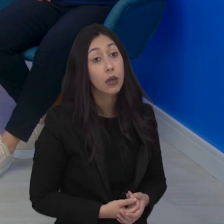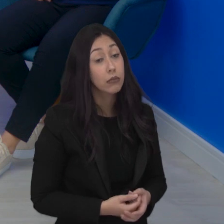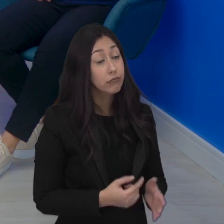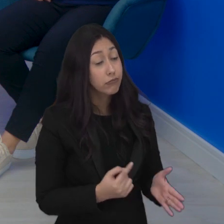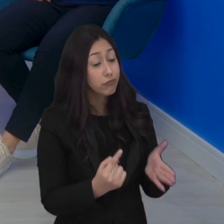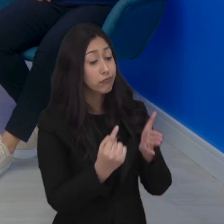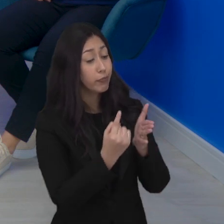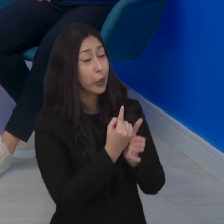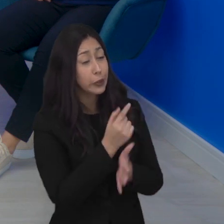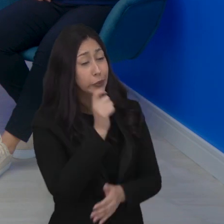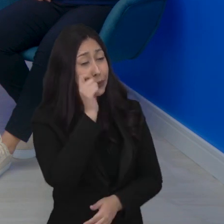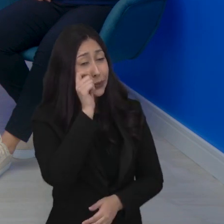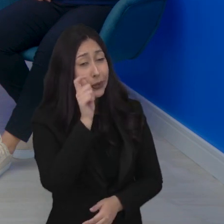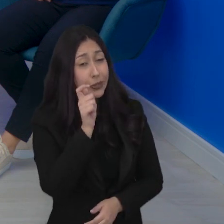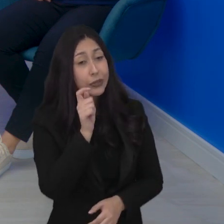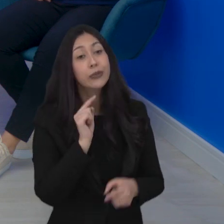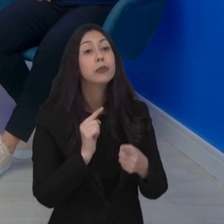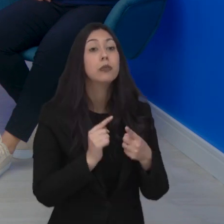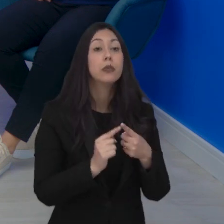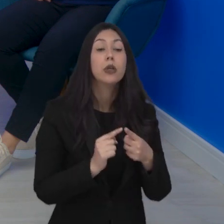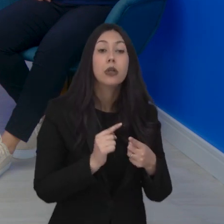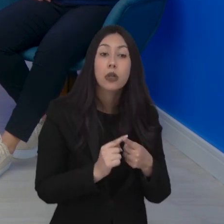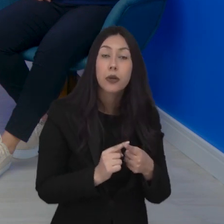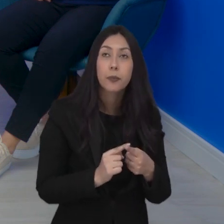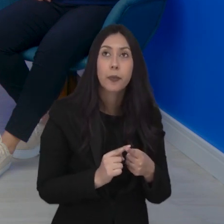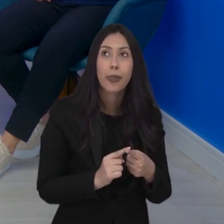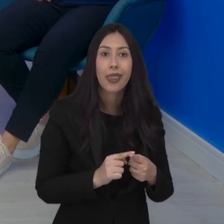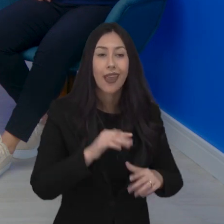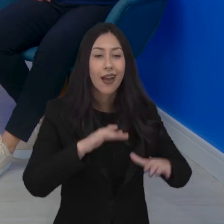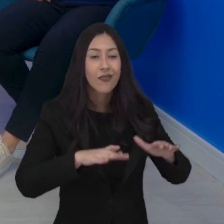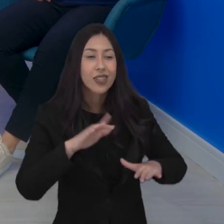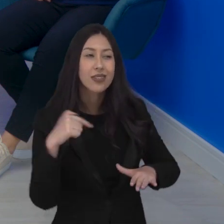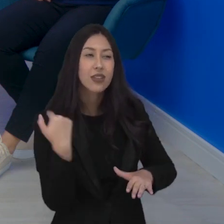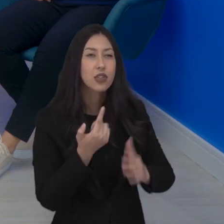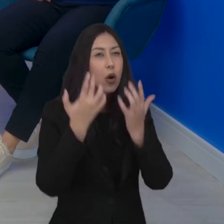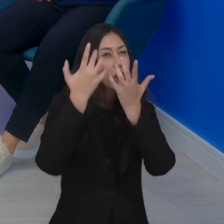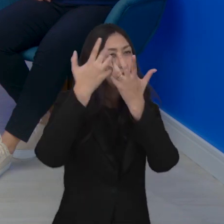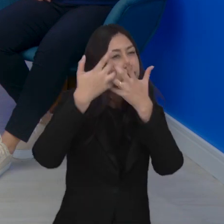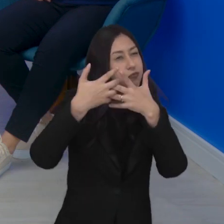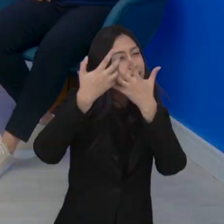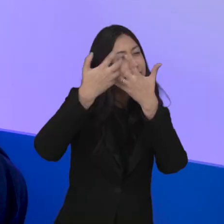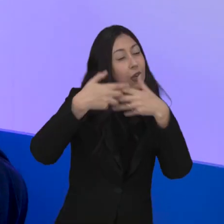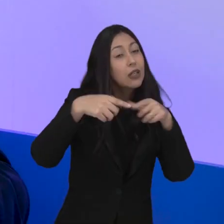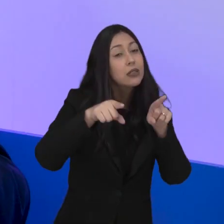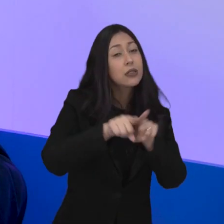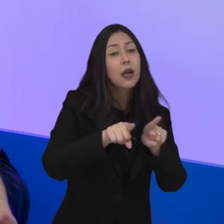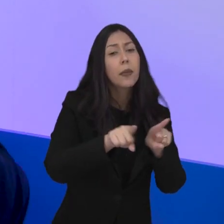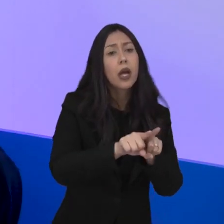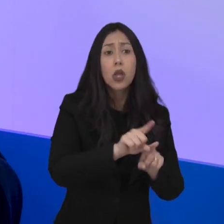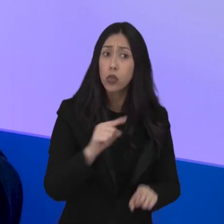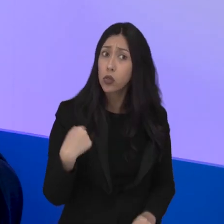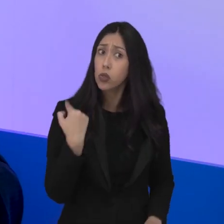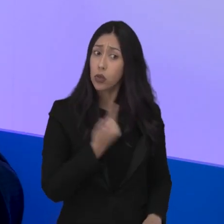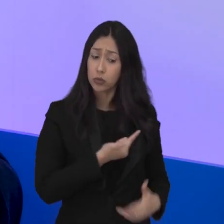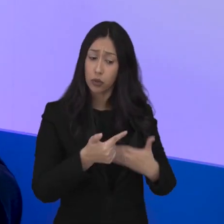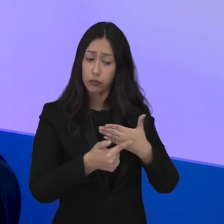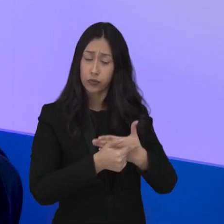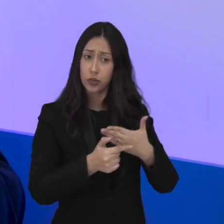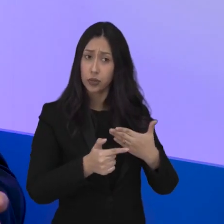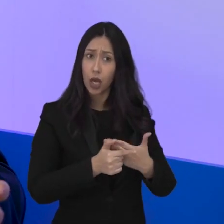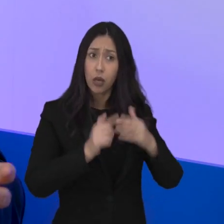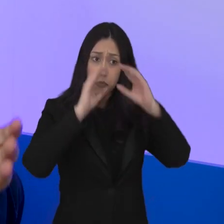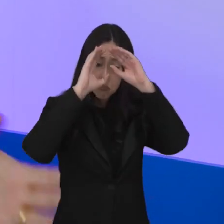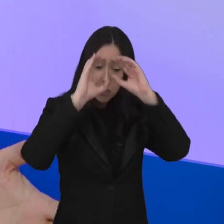Essa pergunta é muito interessante porque ela nos traz muitas vezes uma reflexão a respeito também, inclusive, do nosso papel como